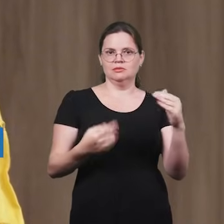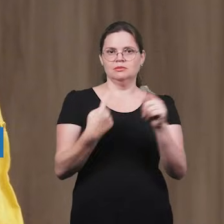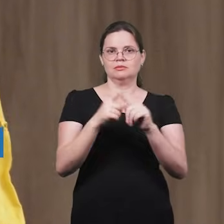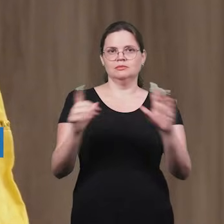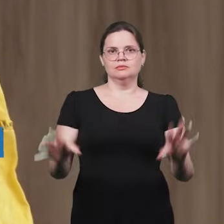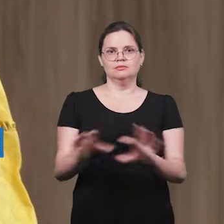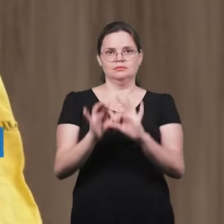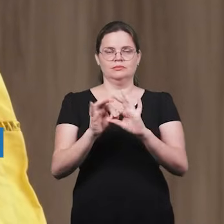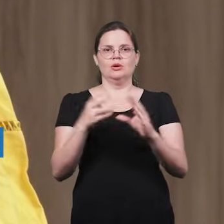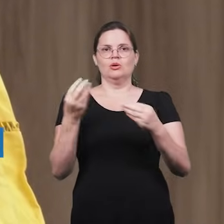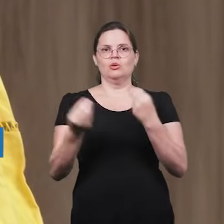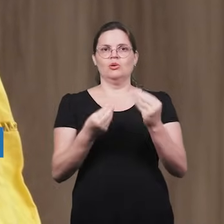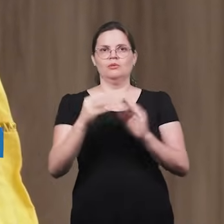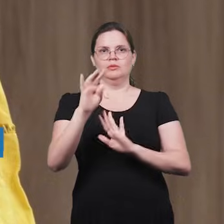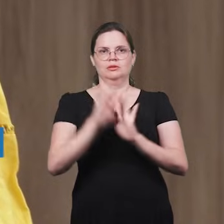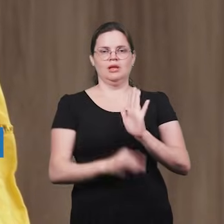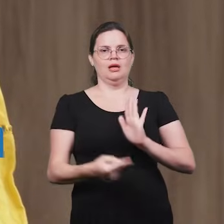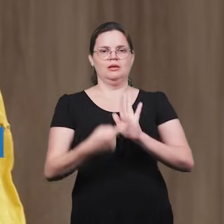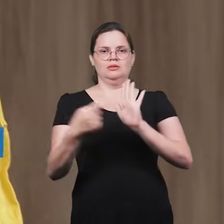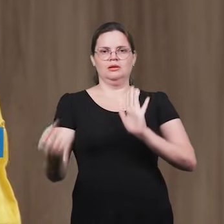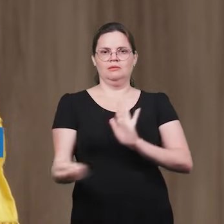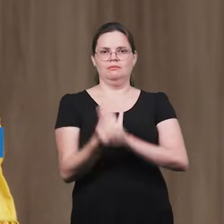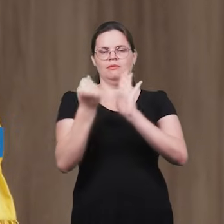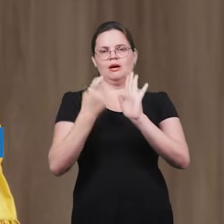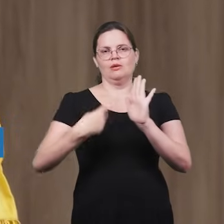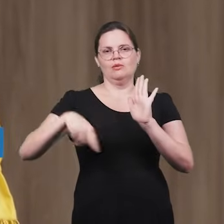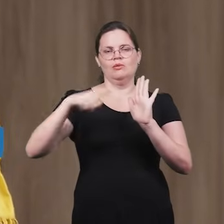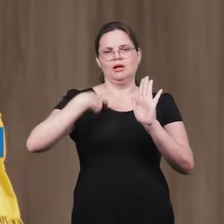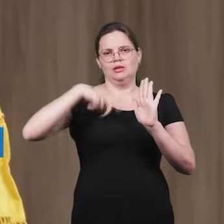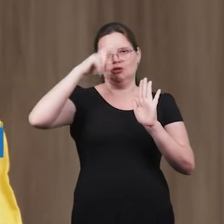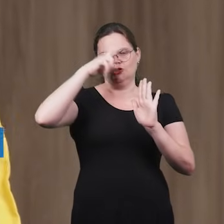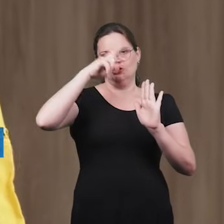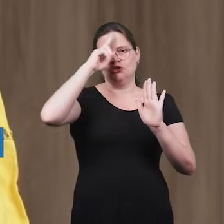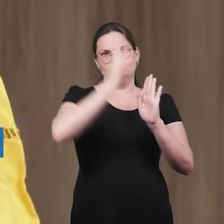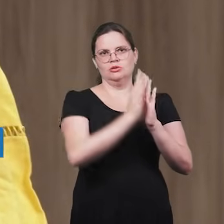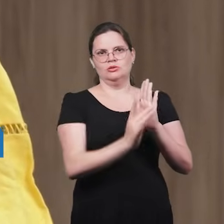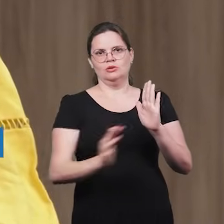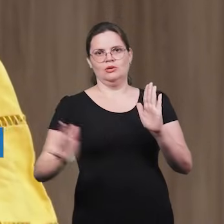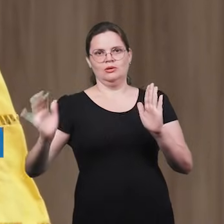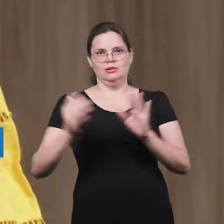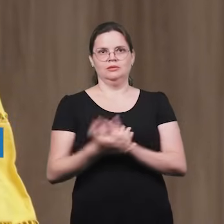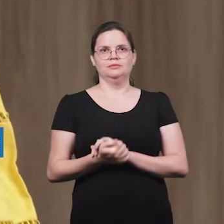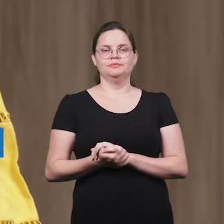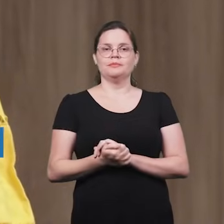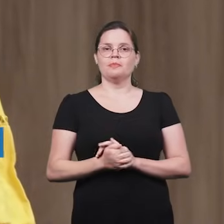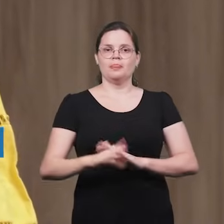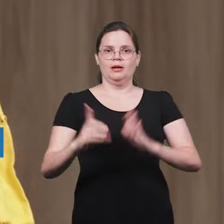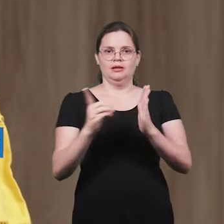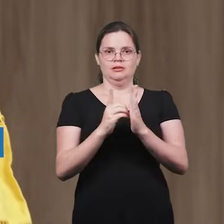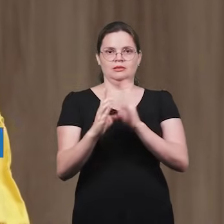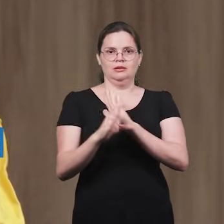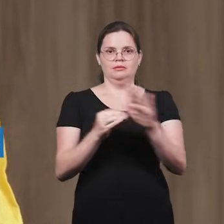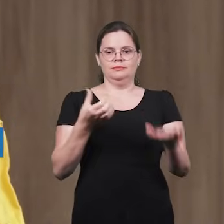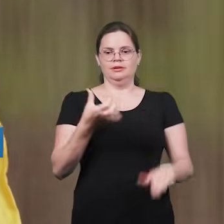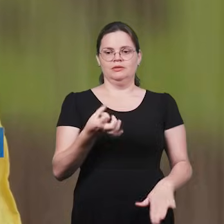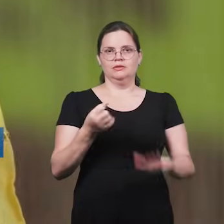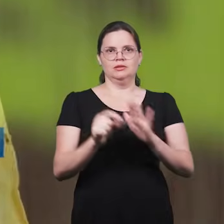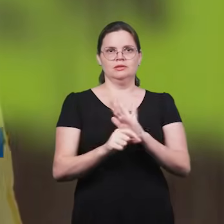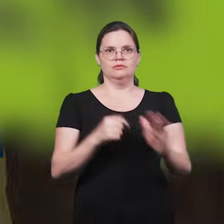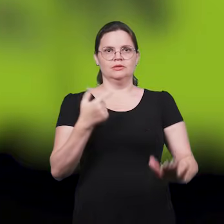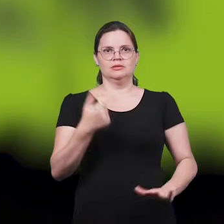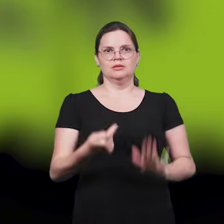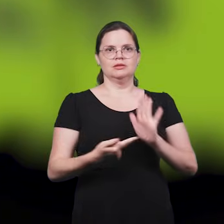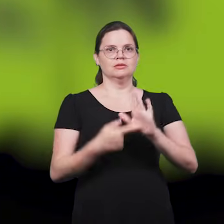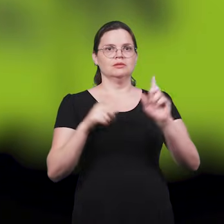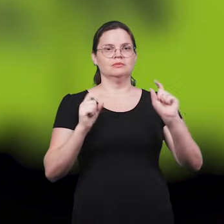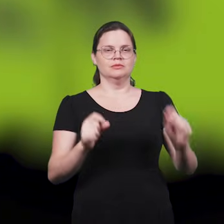de 2 textos que marcaram toda a nossa trajetória. Um deles está em Deuteronômio 6:7, que nos diz: